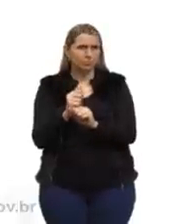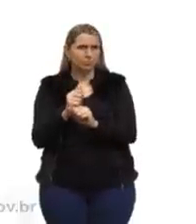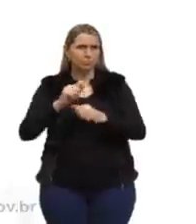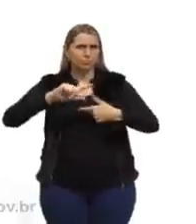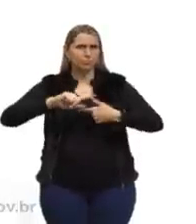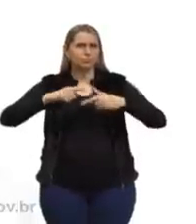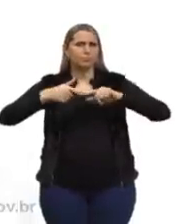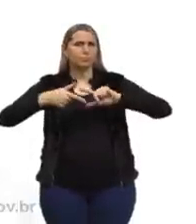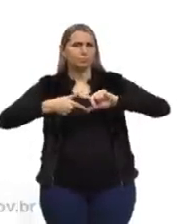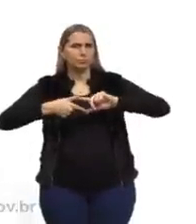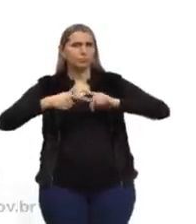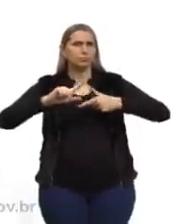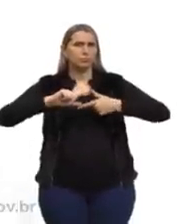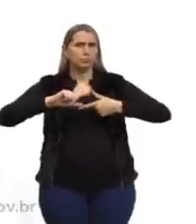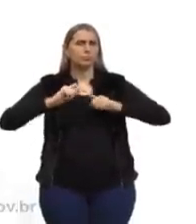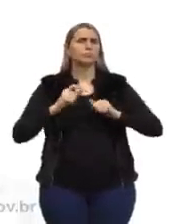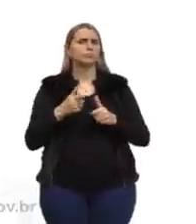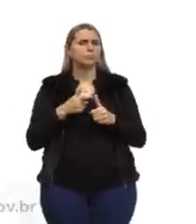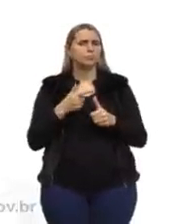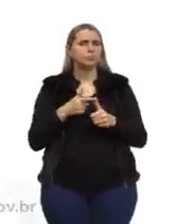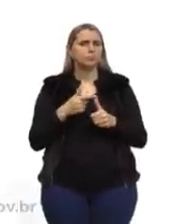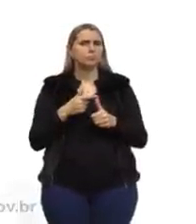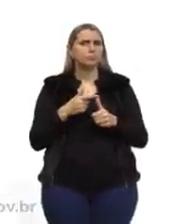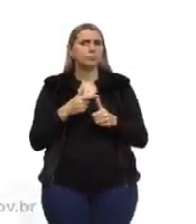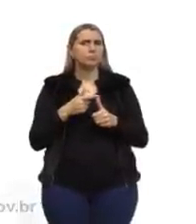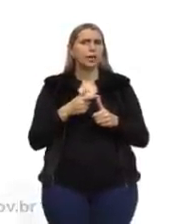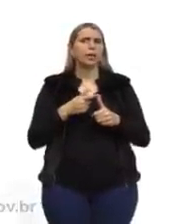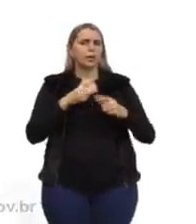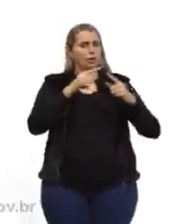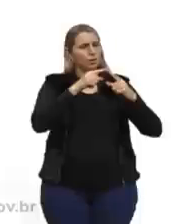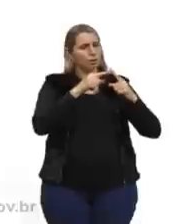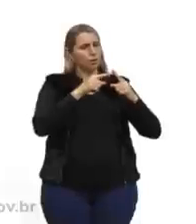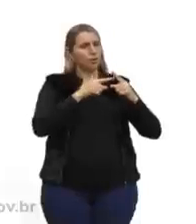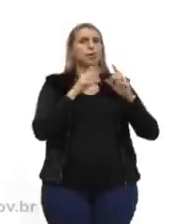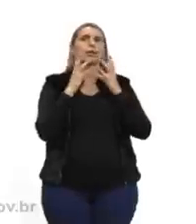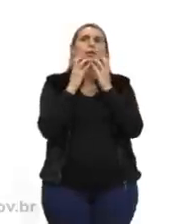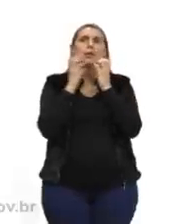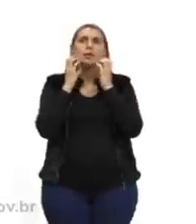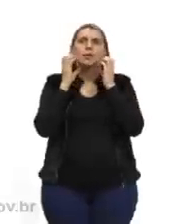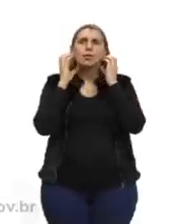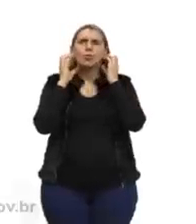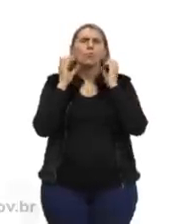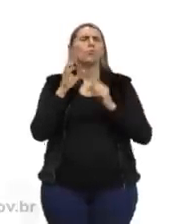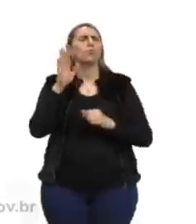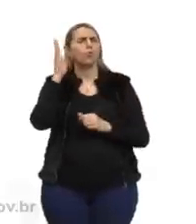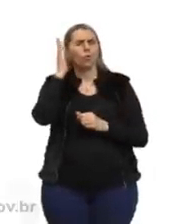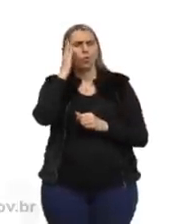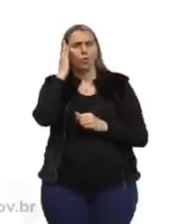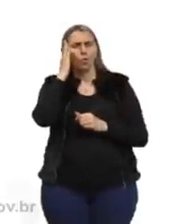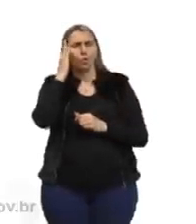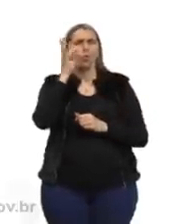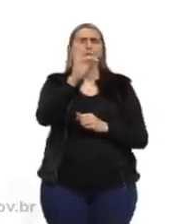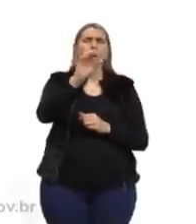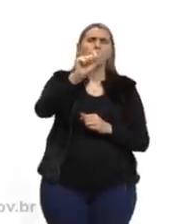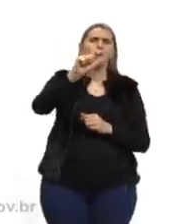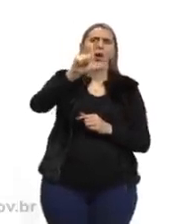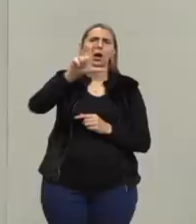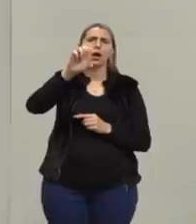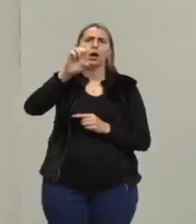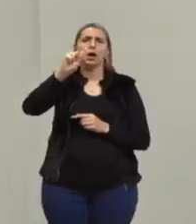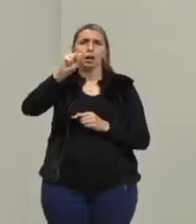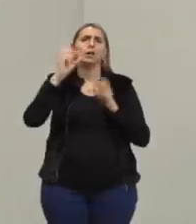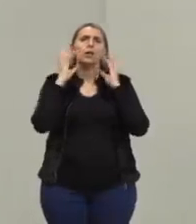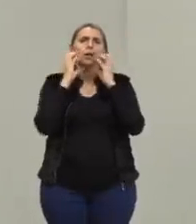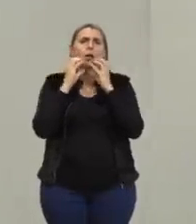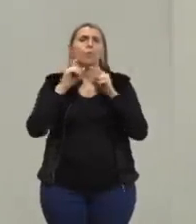vamos revisar, primeiro, o teorema de Thales. Vocês vão me ouvir falar muito do Thales. Por quê? Porque o teorema